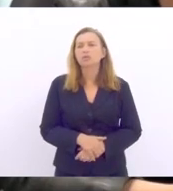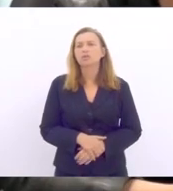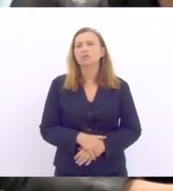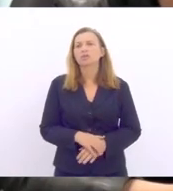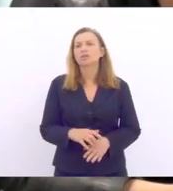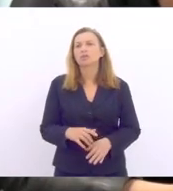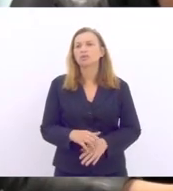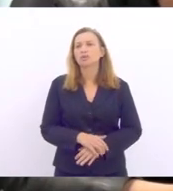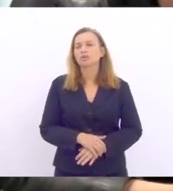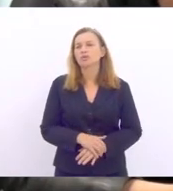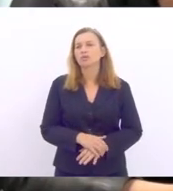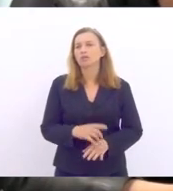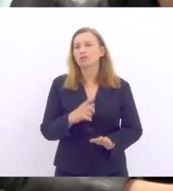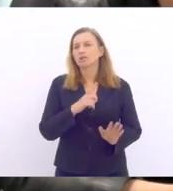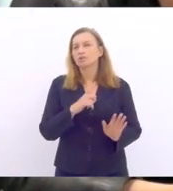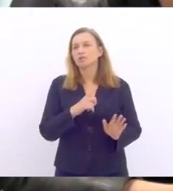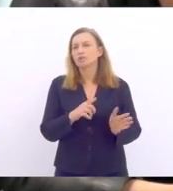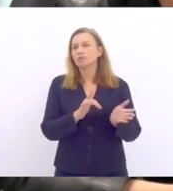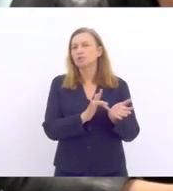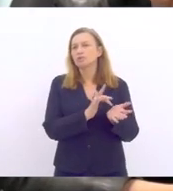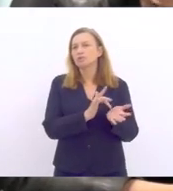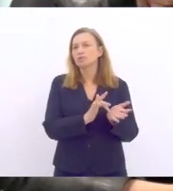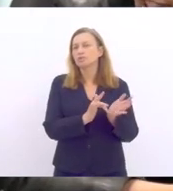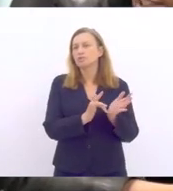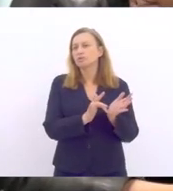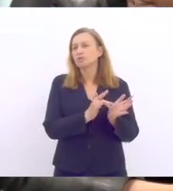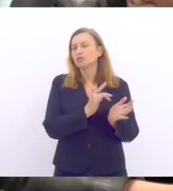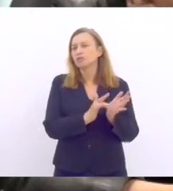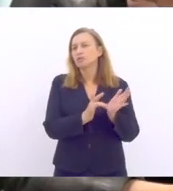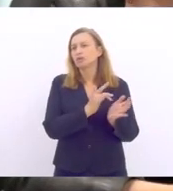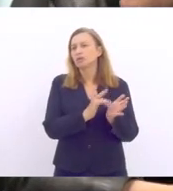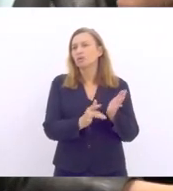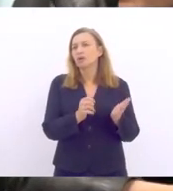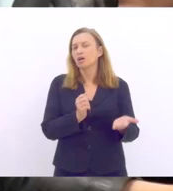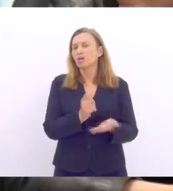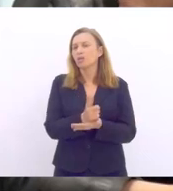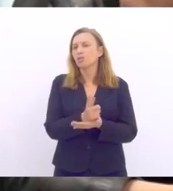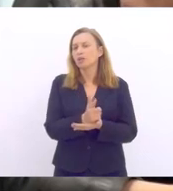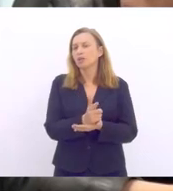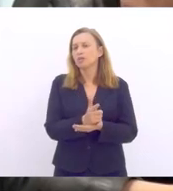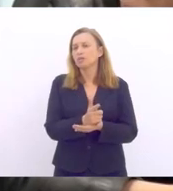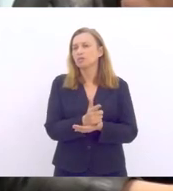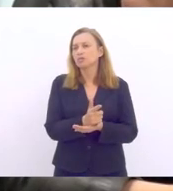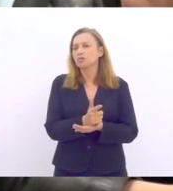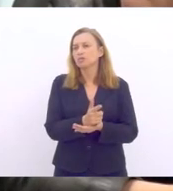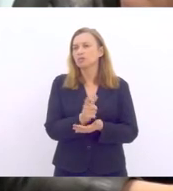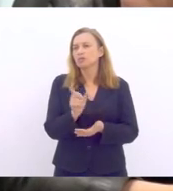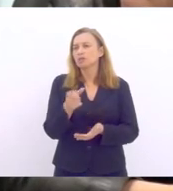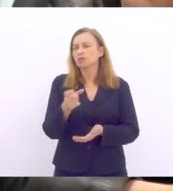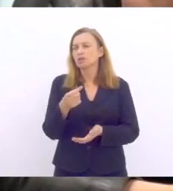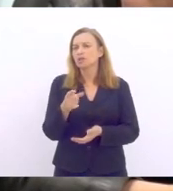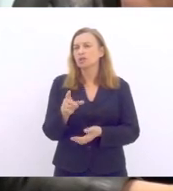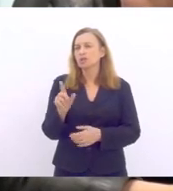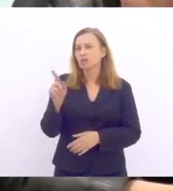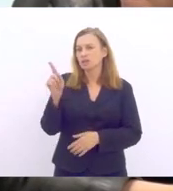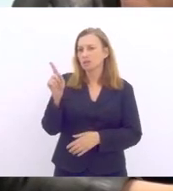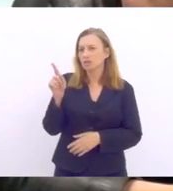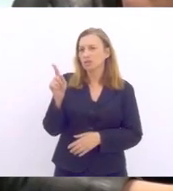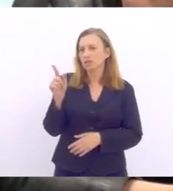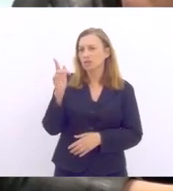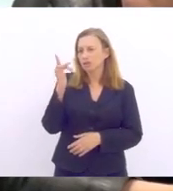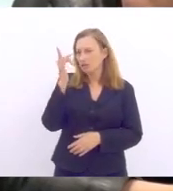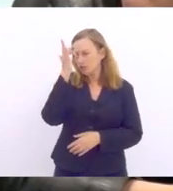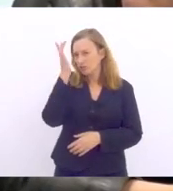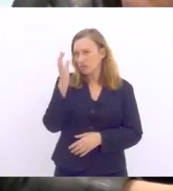clubes, e que já tem gente vendendo ingresso do Flamengo e Corinthians de R$500. Isso aqui é muito fácil, está no meu